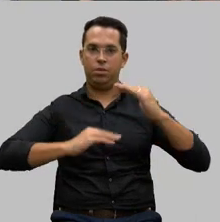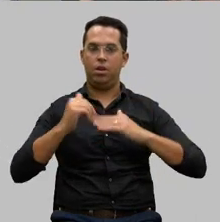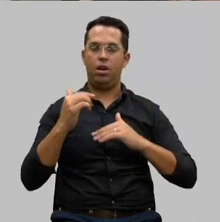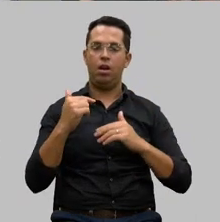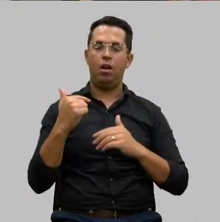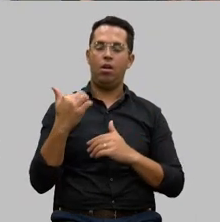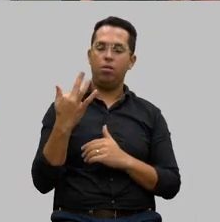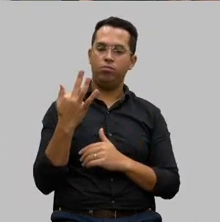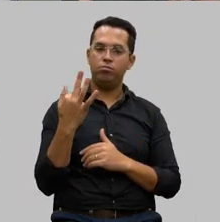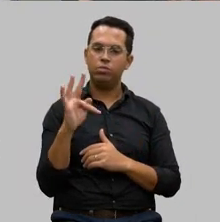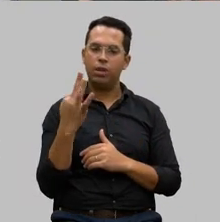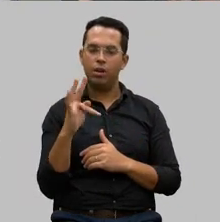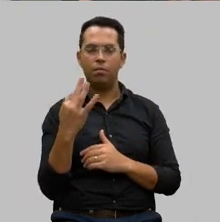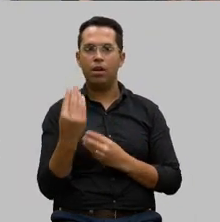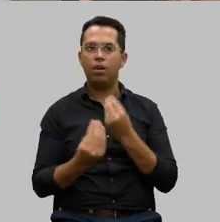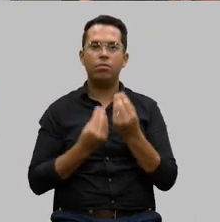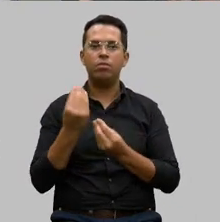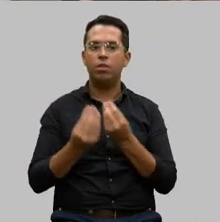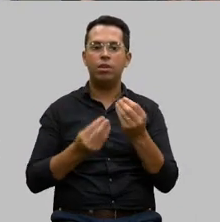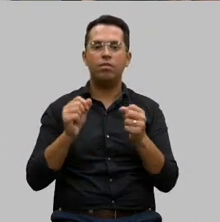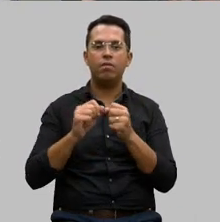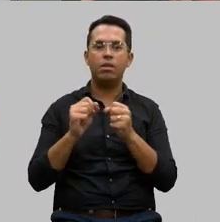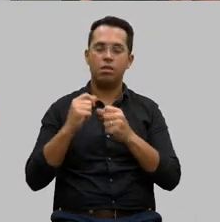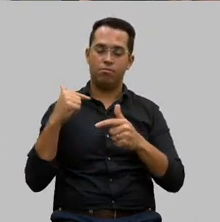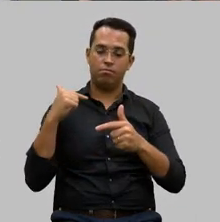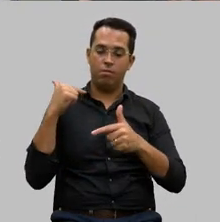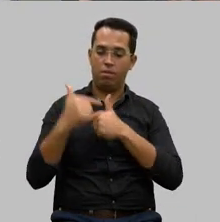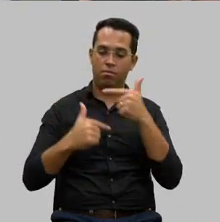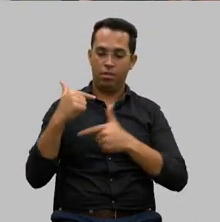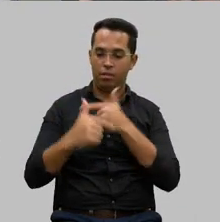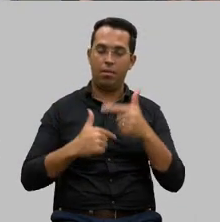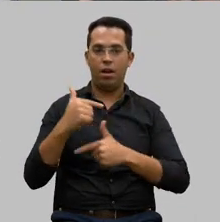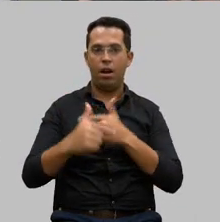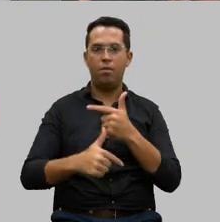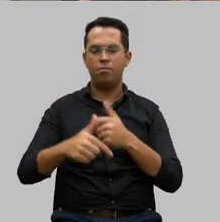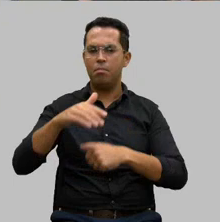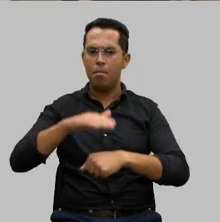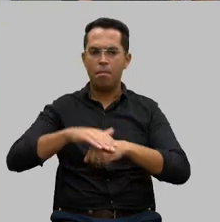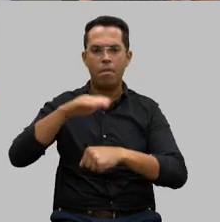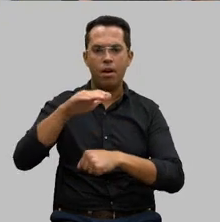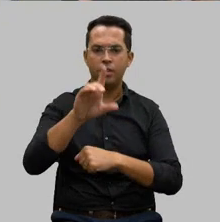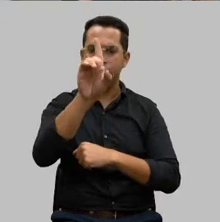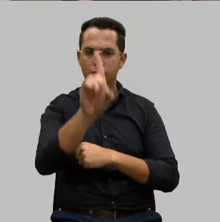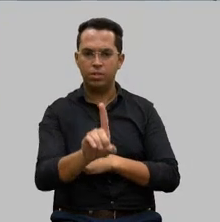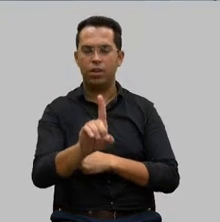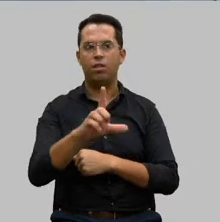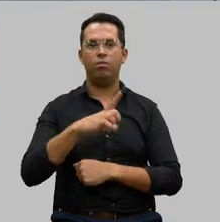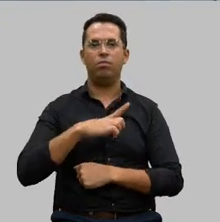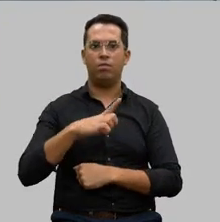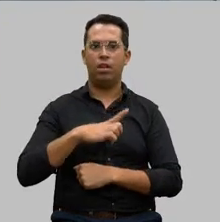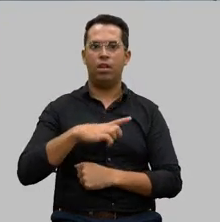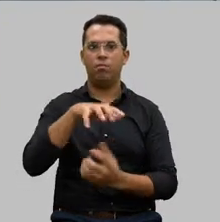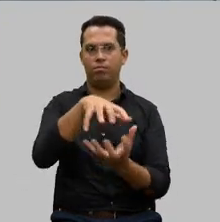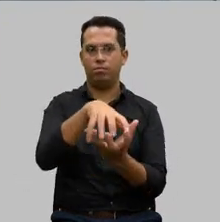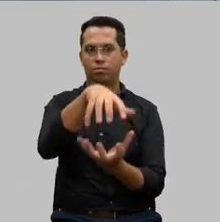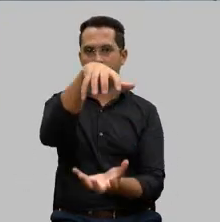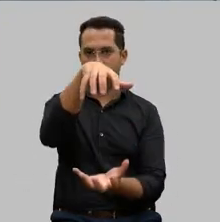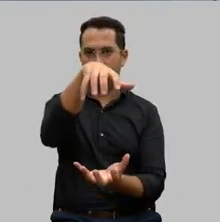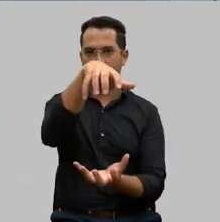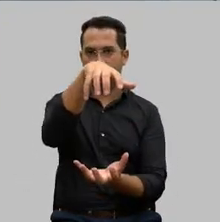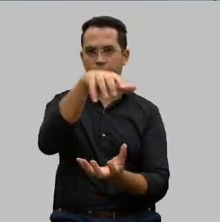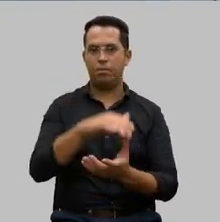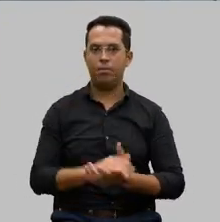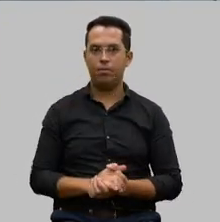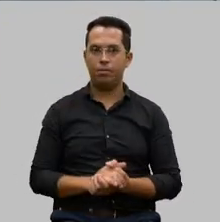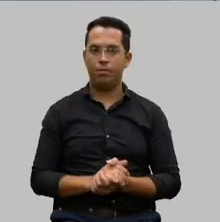fazer pelos idosos que que nós podemos fazer a mais né as pessoas idosas tem muitos direitos né o nosso estatuto